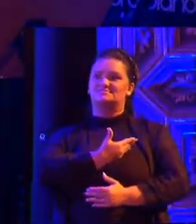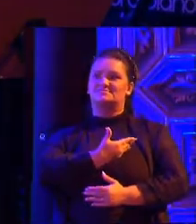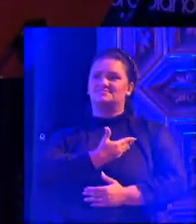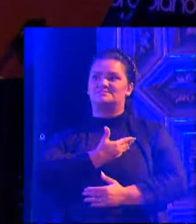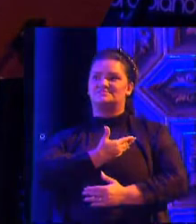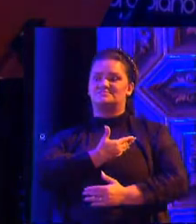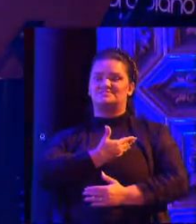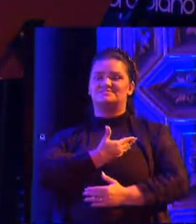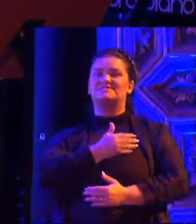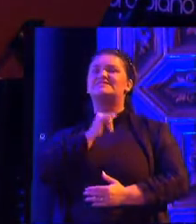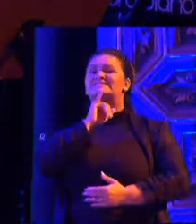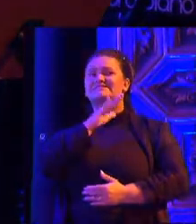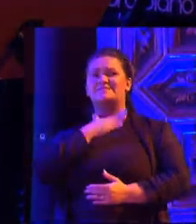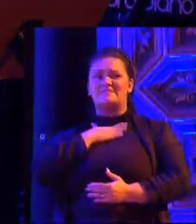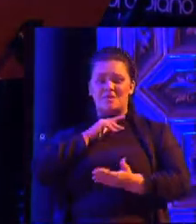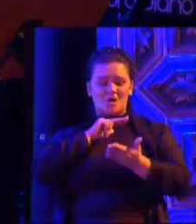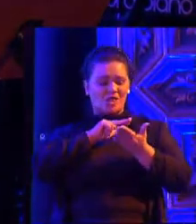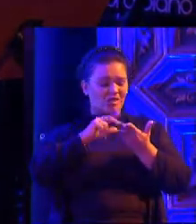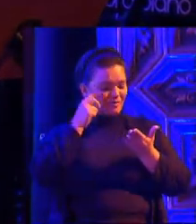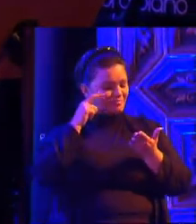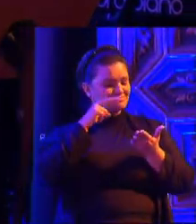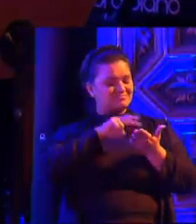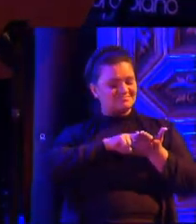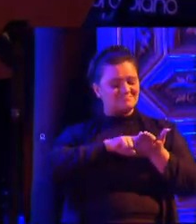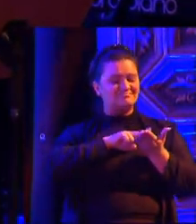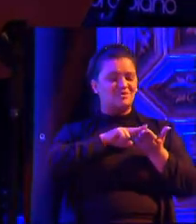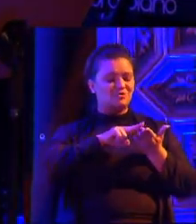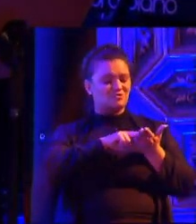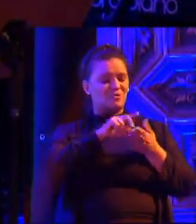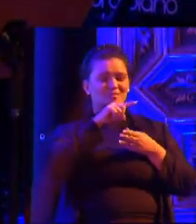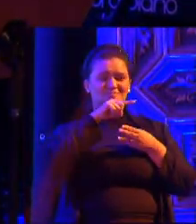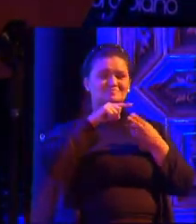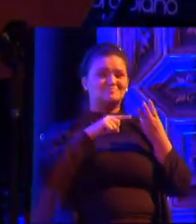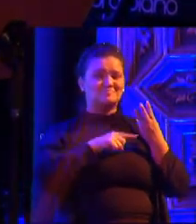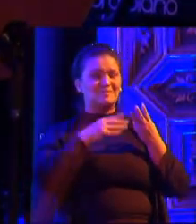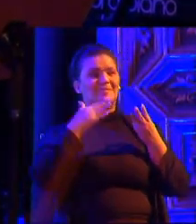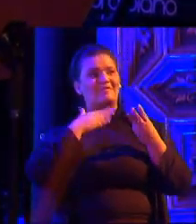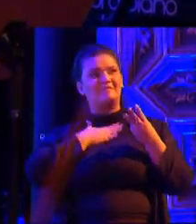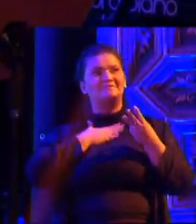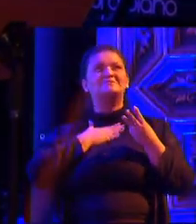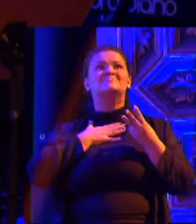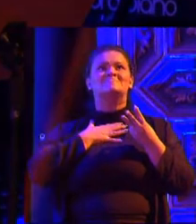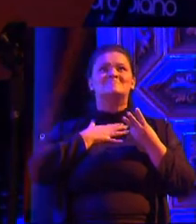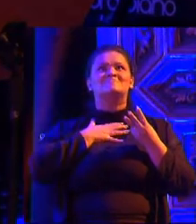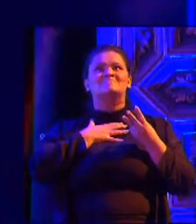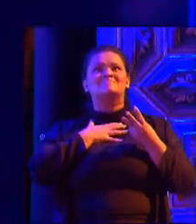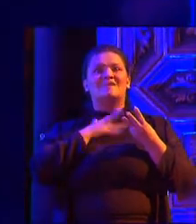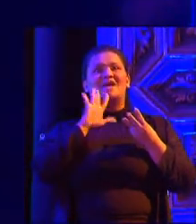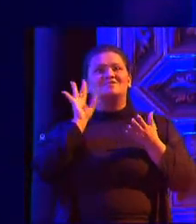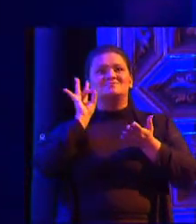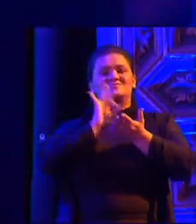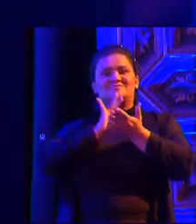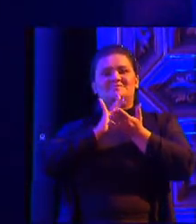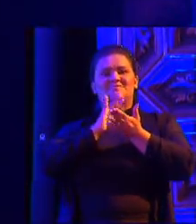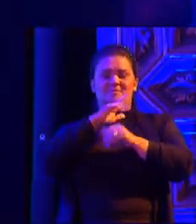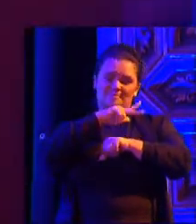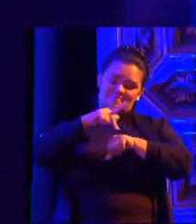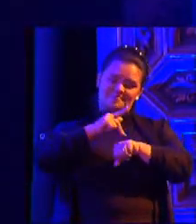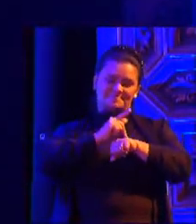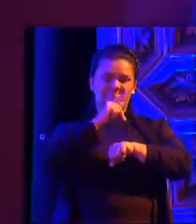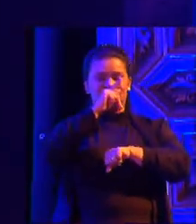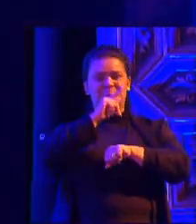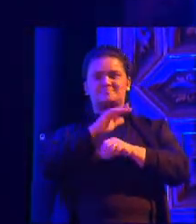ser indicada, ter sido indicada, para mim foi, foi realmente uma grande premiação.